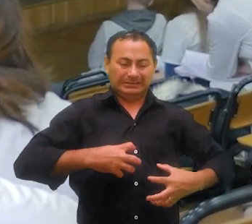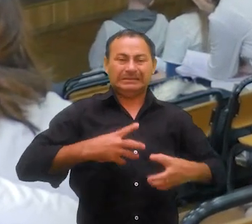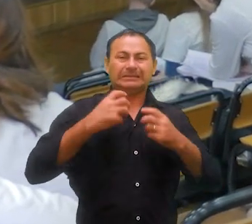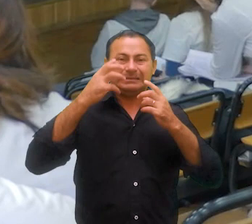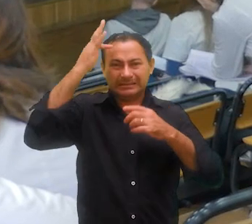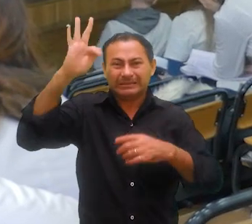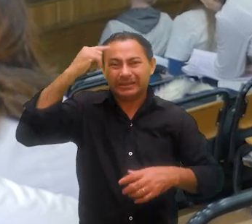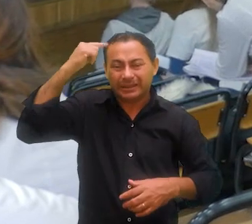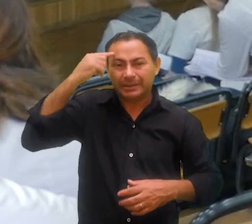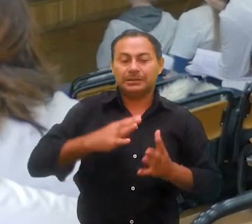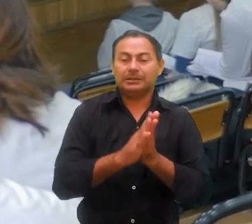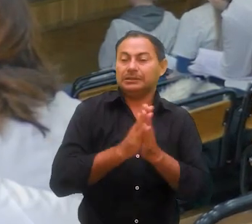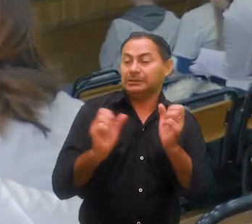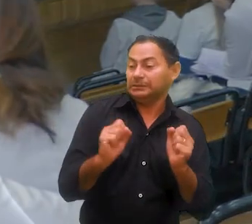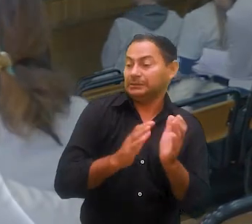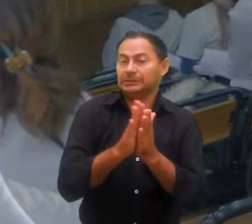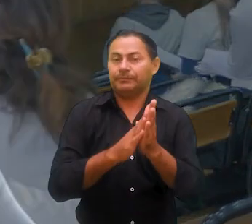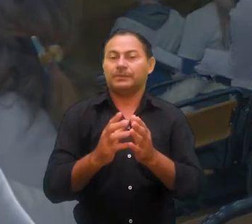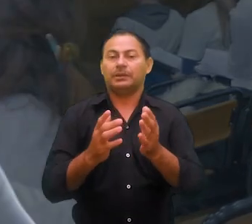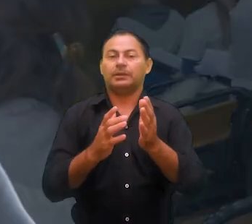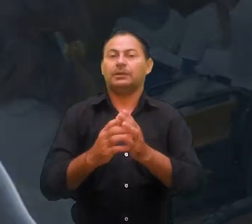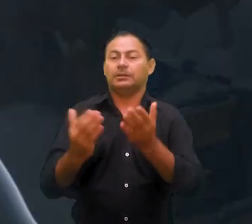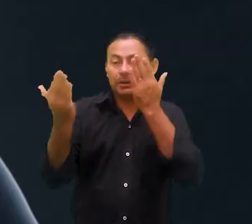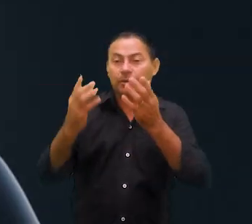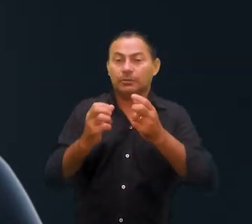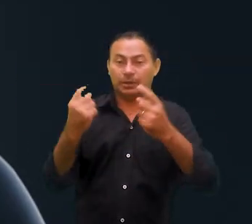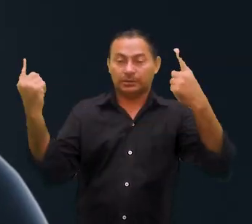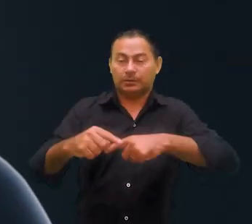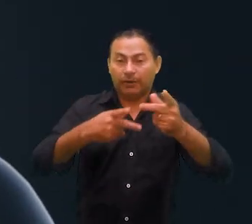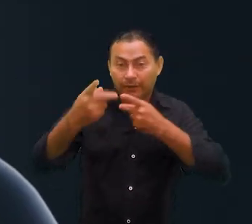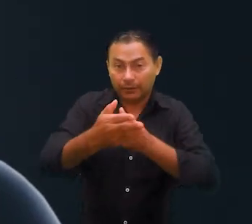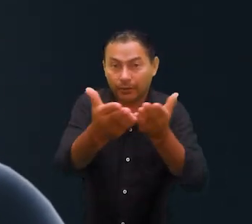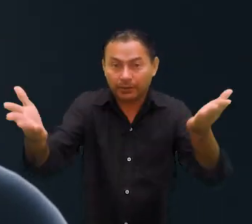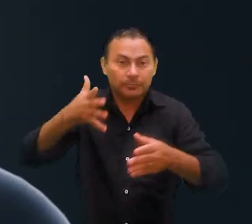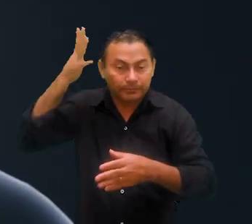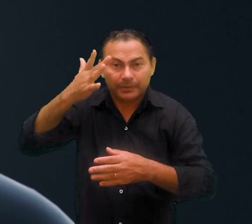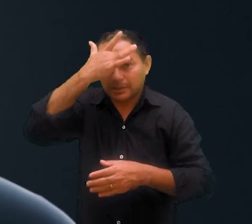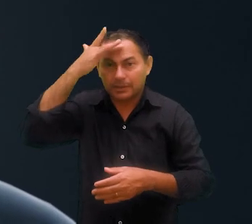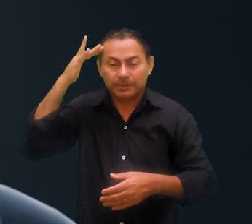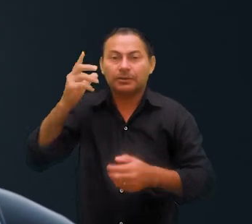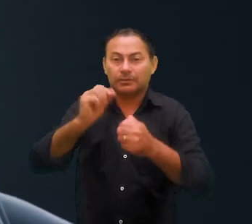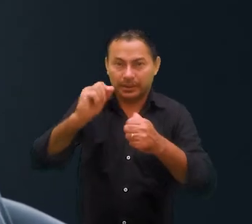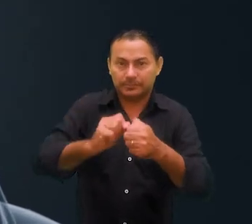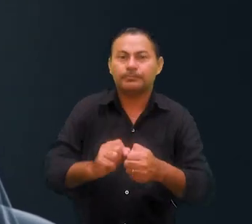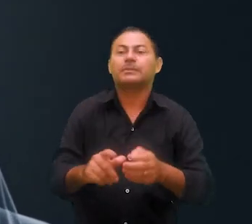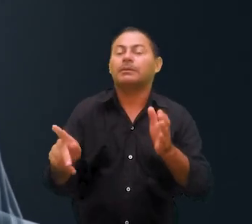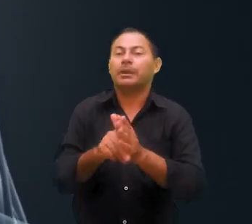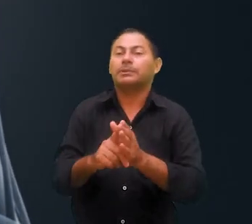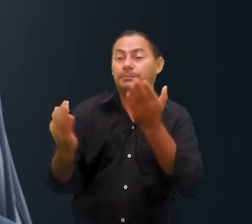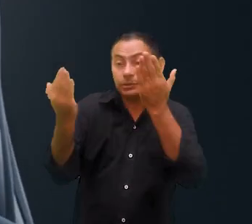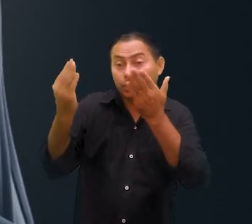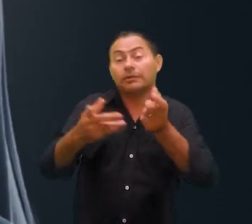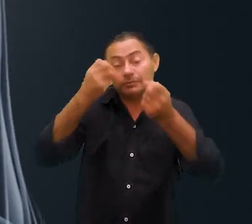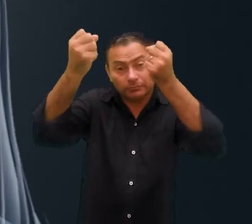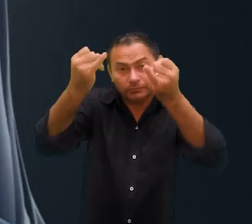com úlceras e enxaquecas e com ansiedade. Então ele desafiou sua audiência ao dizer o que esse tipo de pessoa faz.